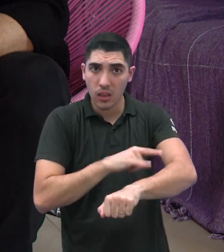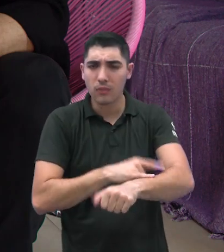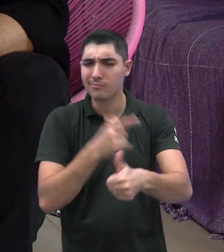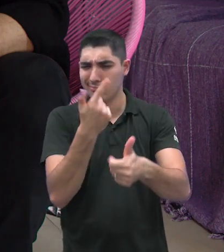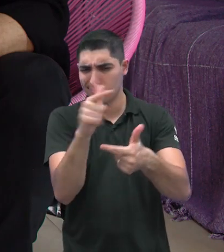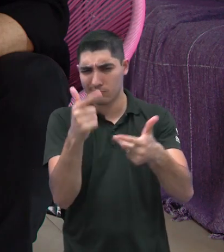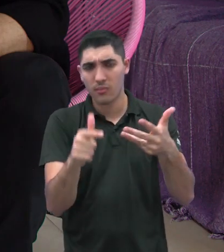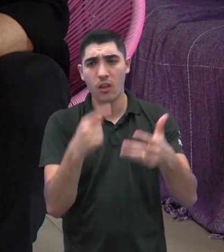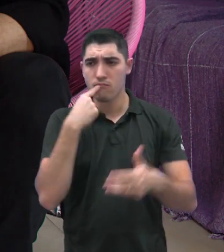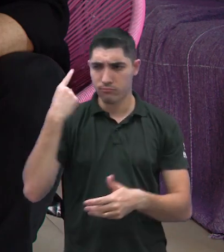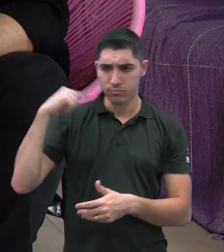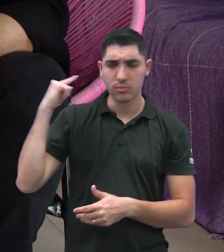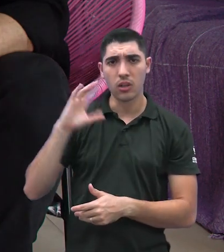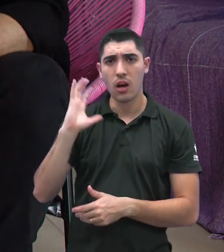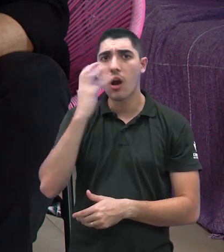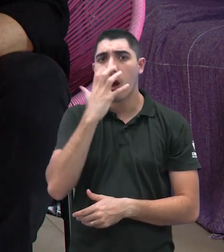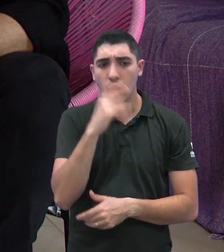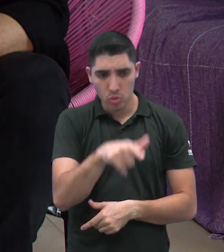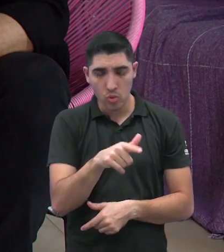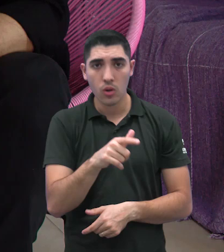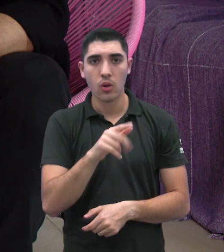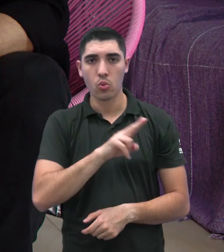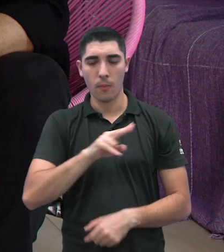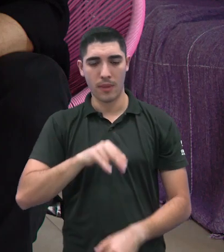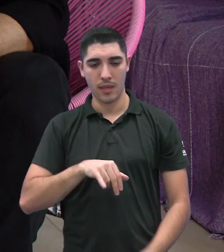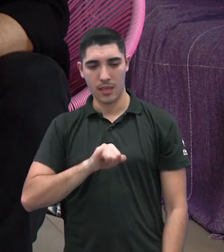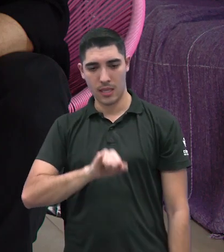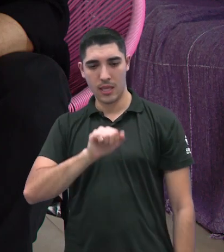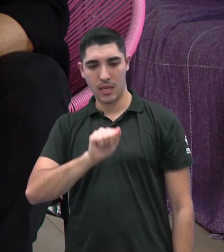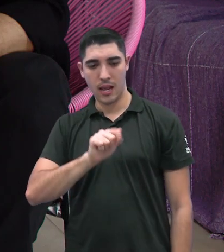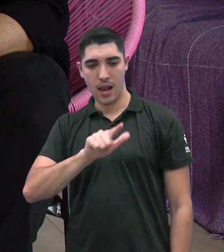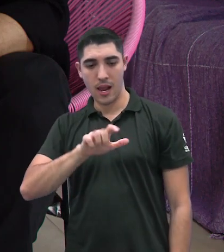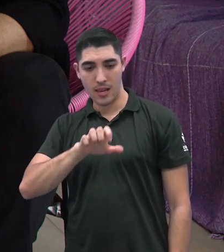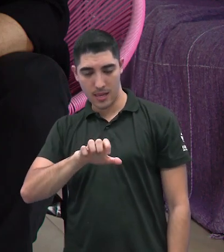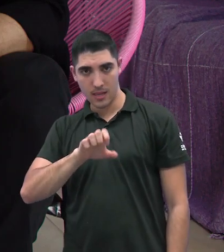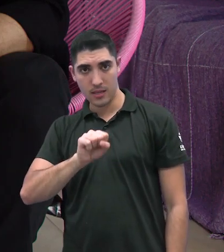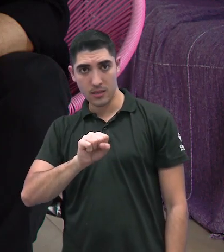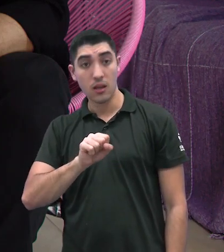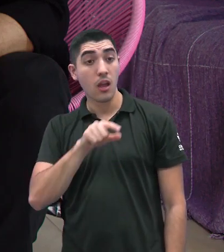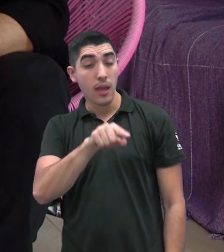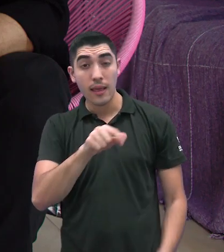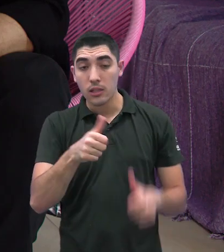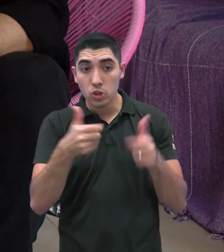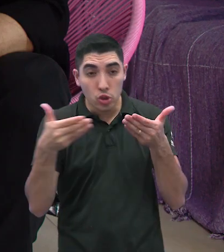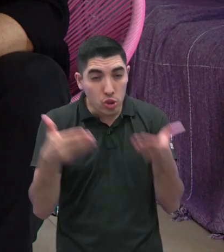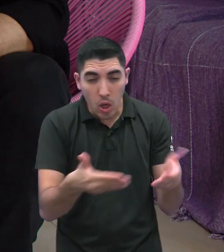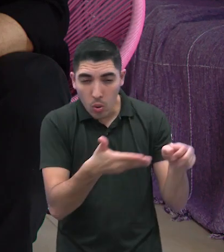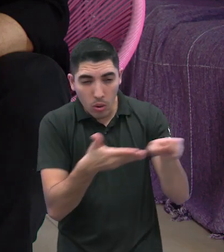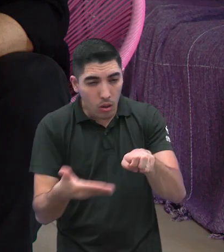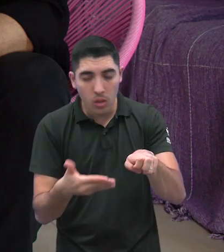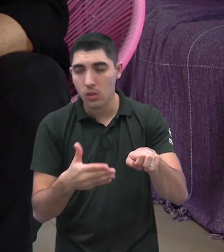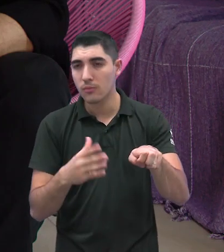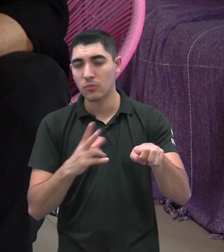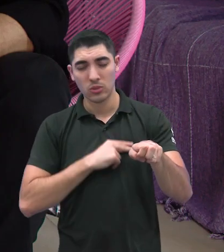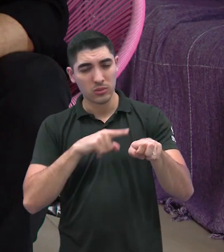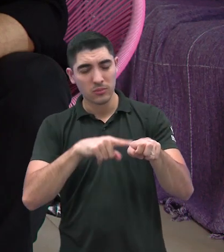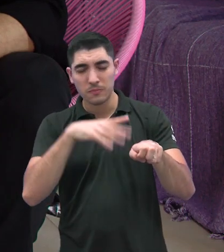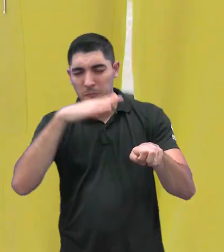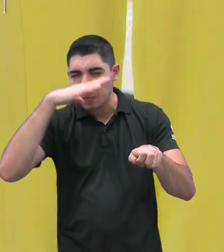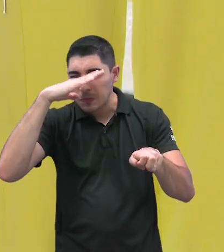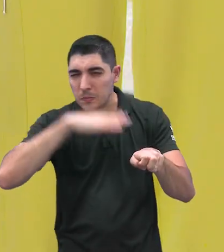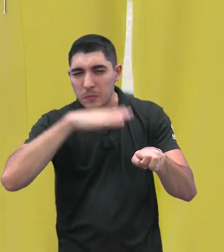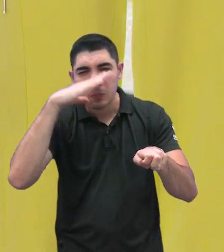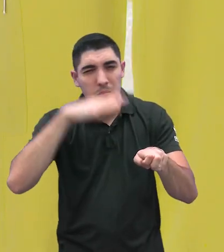coisas assim. A gente pegou esses dias um cachorrinho que inclusive ainda tá com a gente, o Yali, que ele chegou aqui num estado deplorável. Ele impregnou